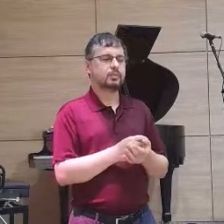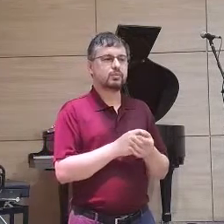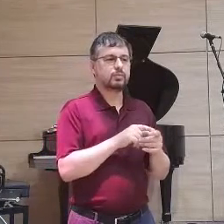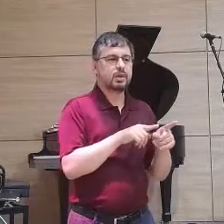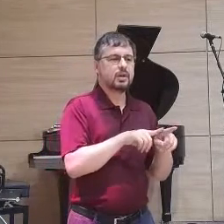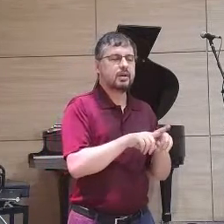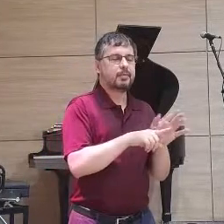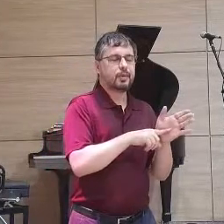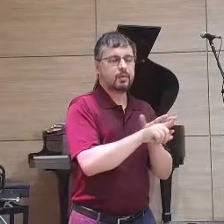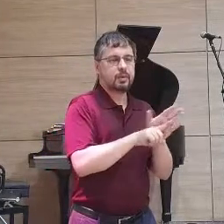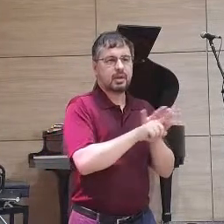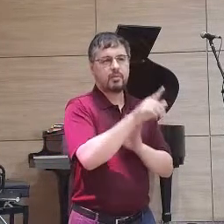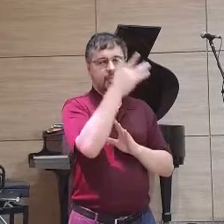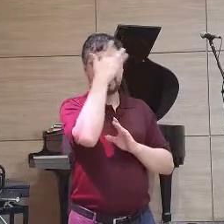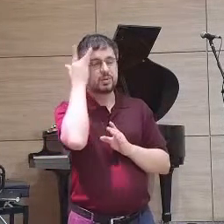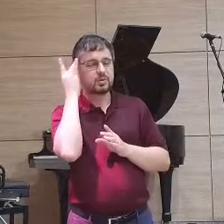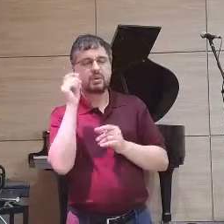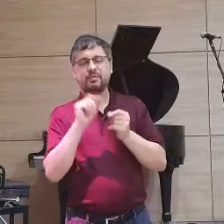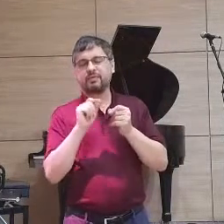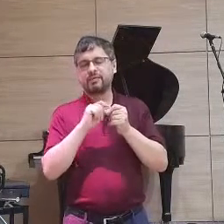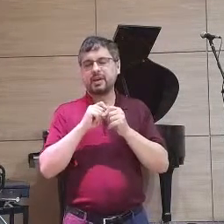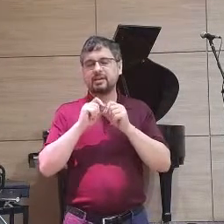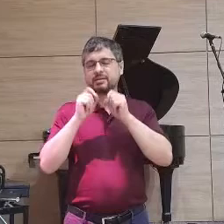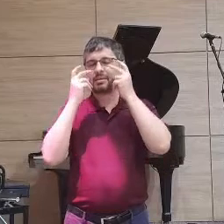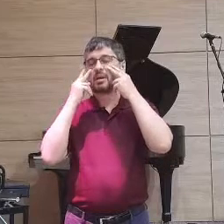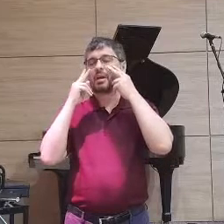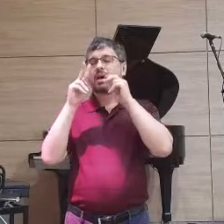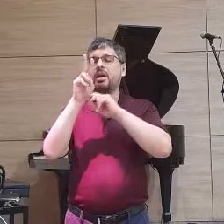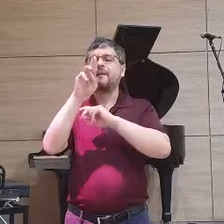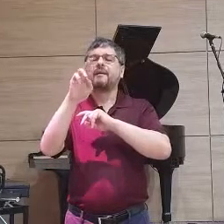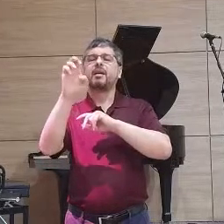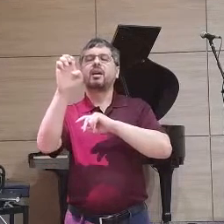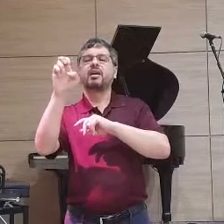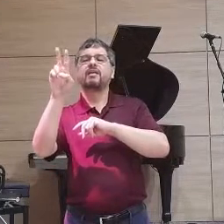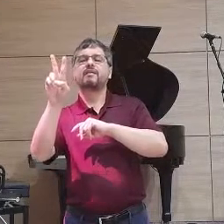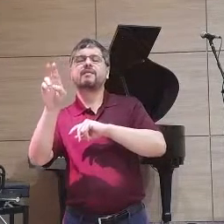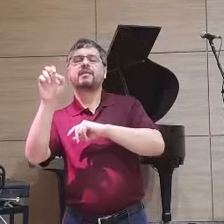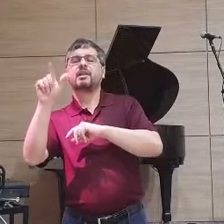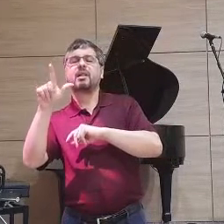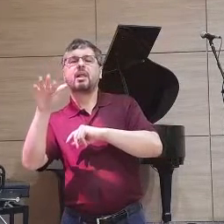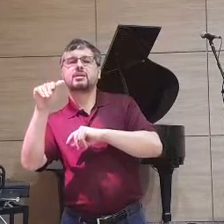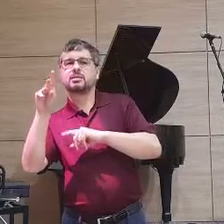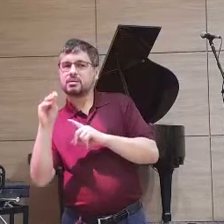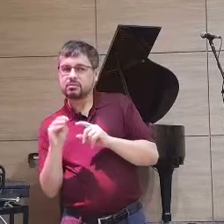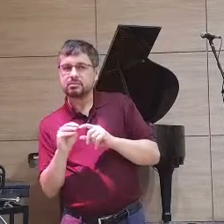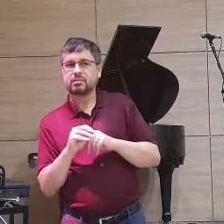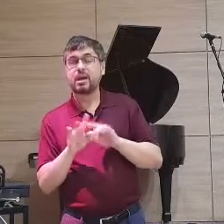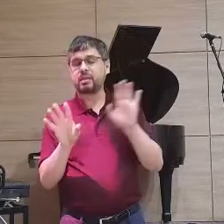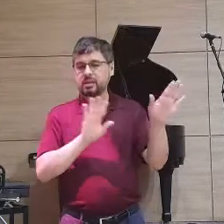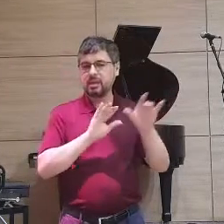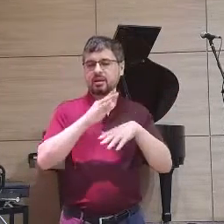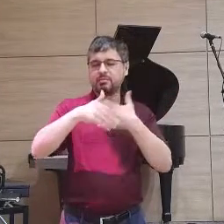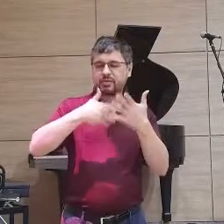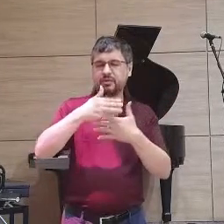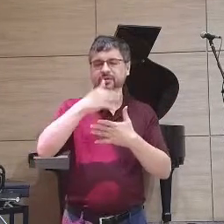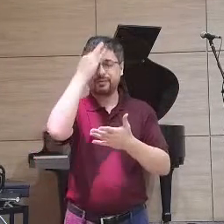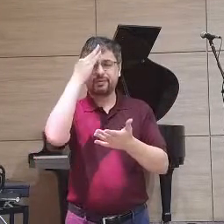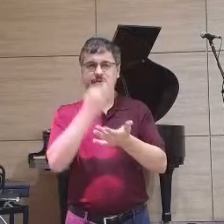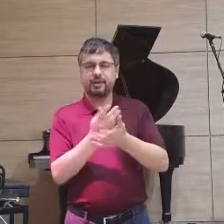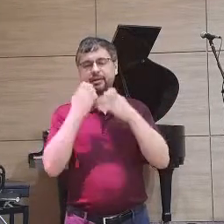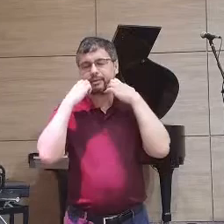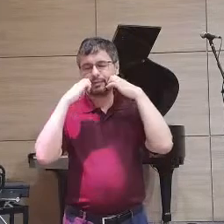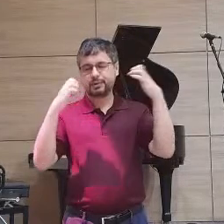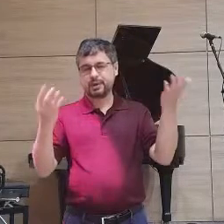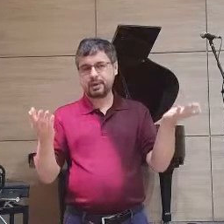ou na igreja da Revelação aí todo mundo vai lá começa a ter vai fazer essa fezinha porque daí é uma é evangélica ou